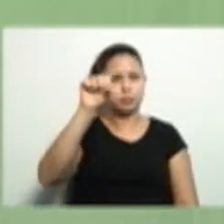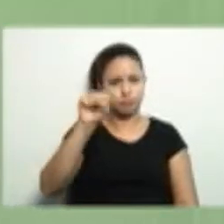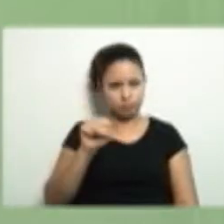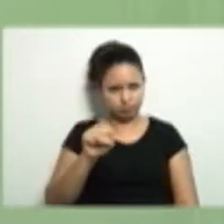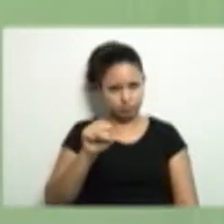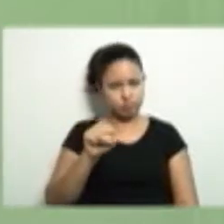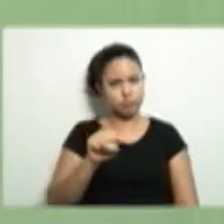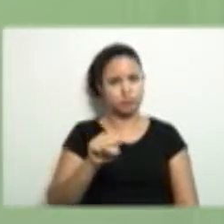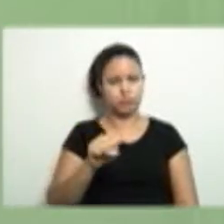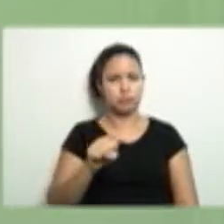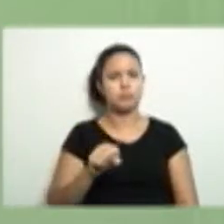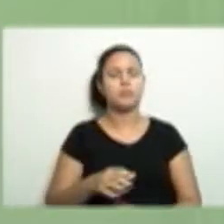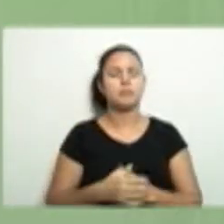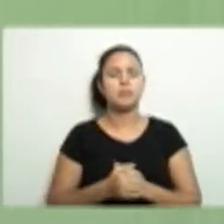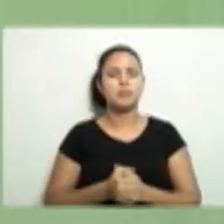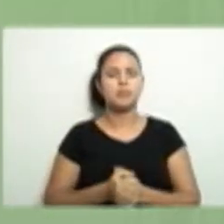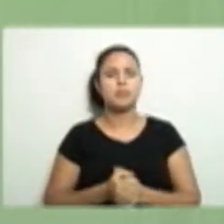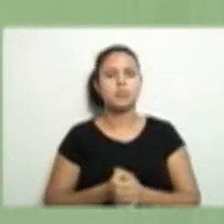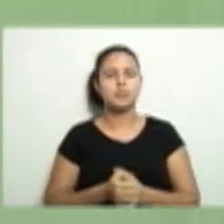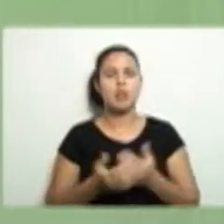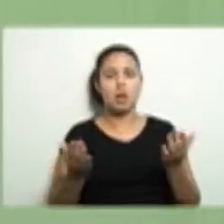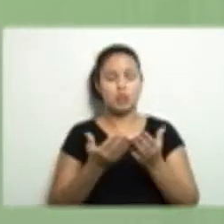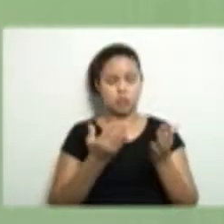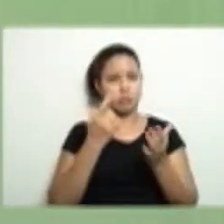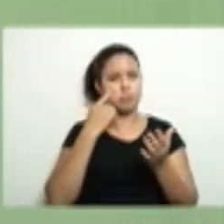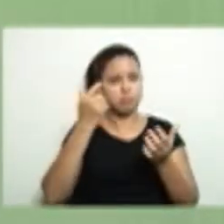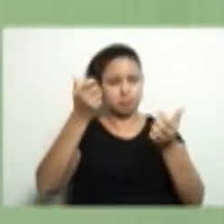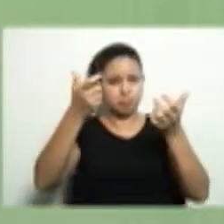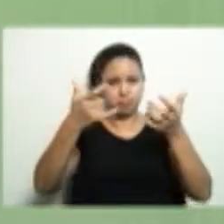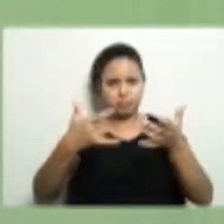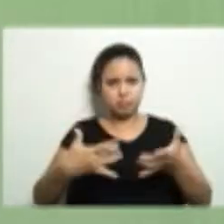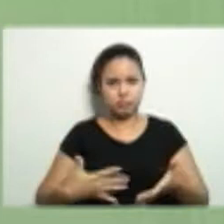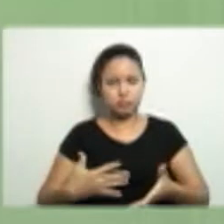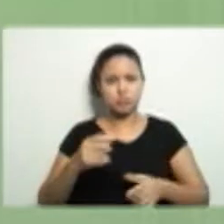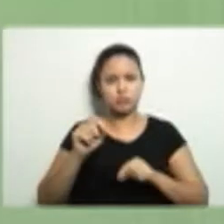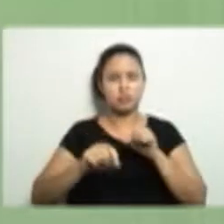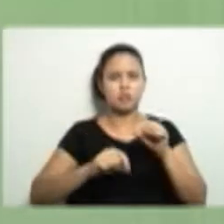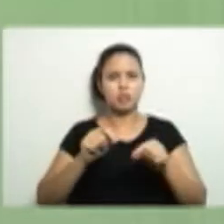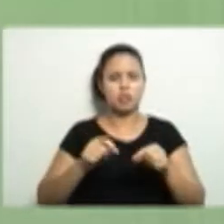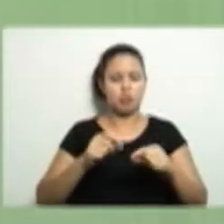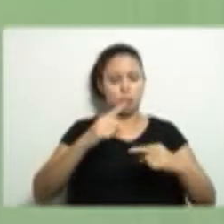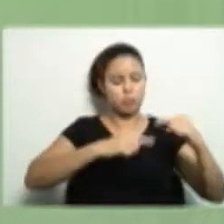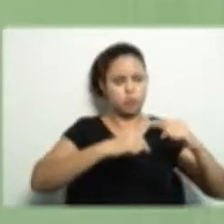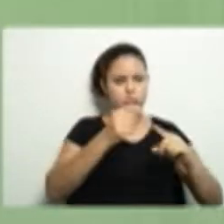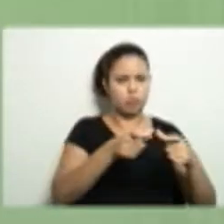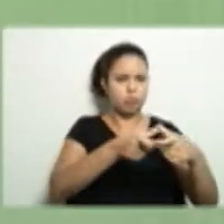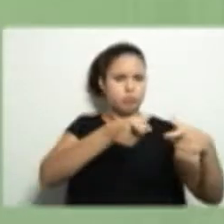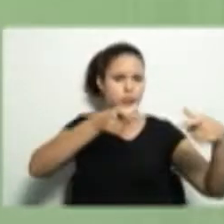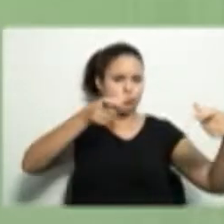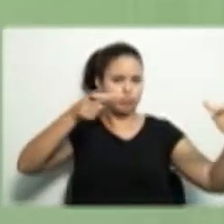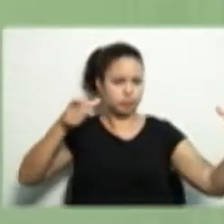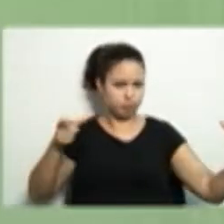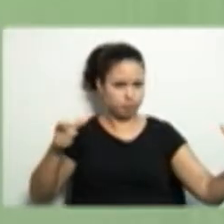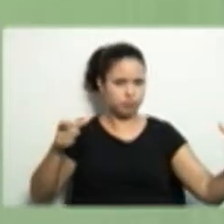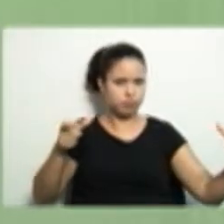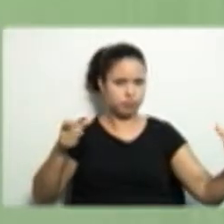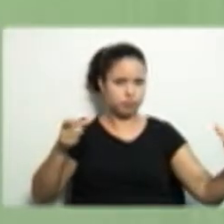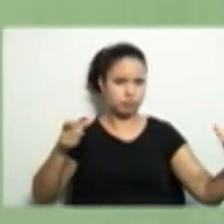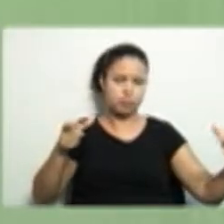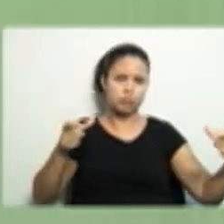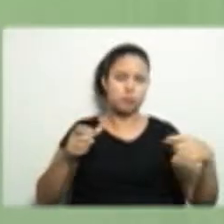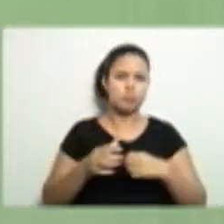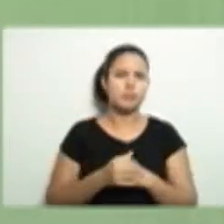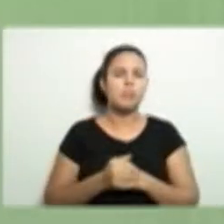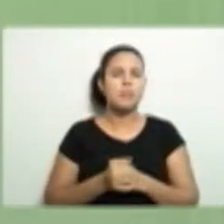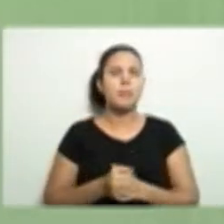perceber, daqui para baixo a gente está falando cada vez mais quantidades maiores e diferenciação menor. Contínuo é aquele produto